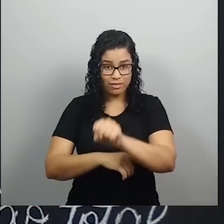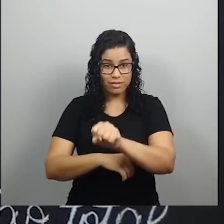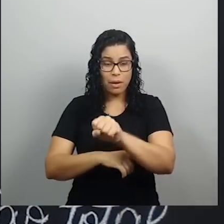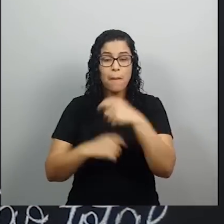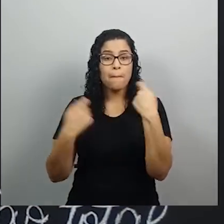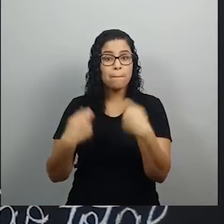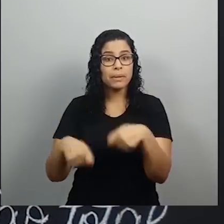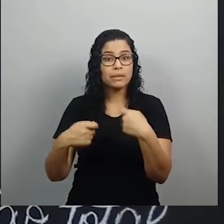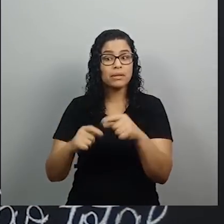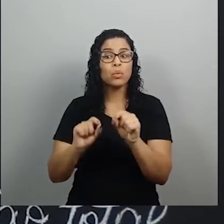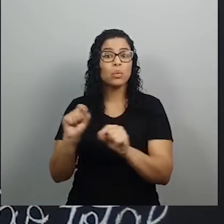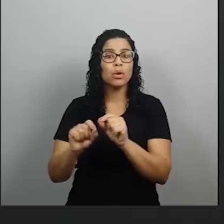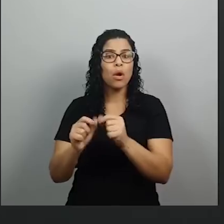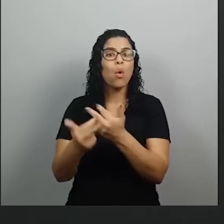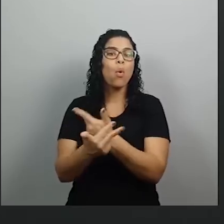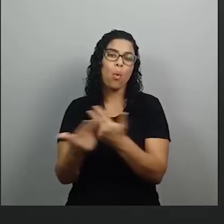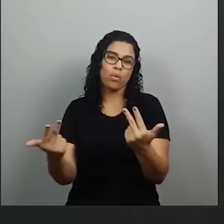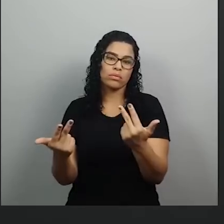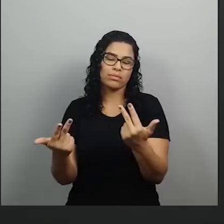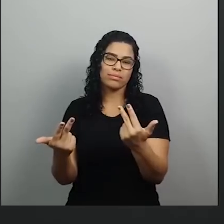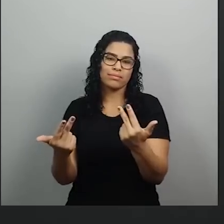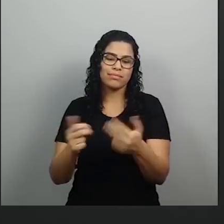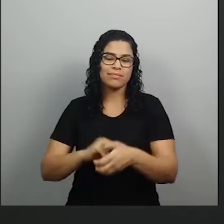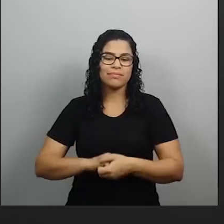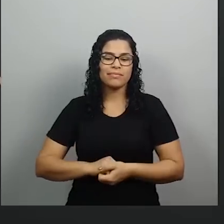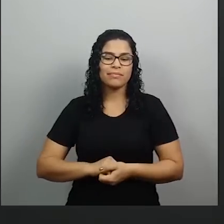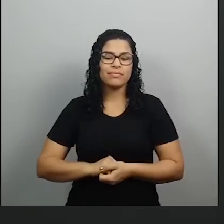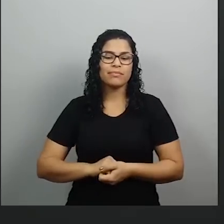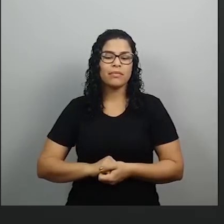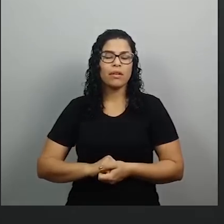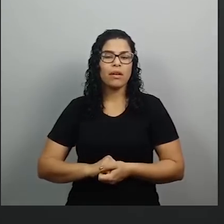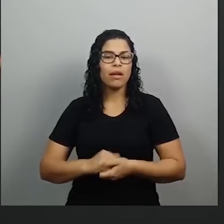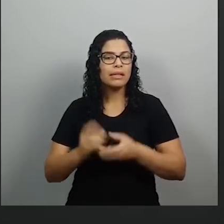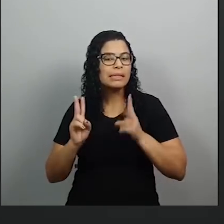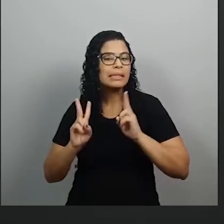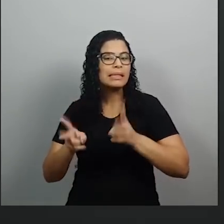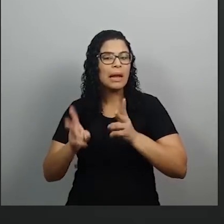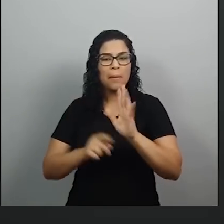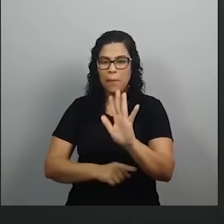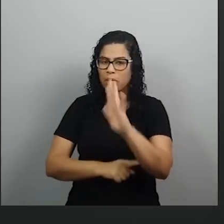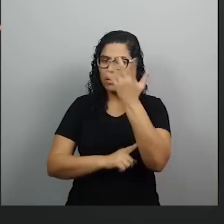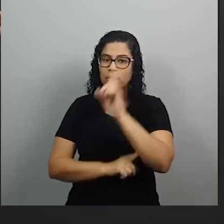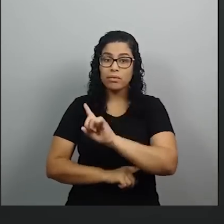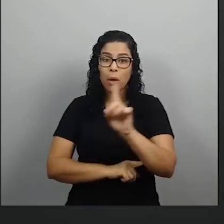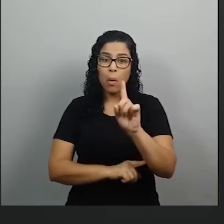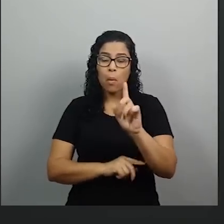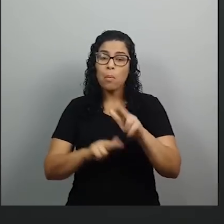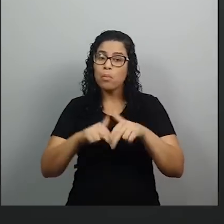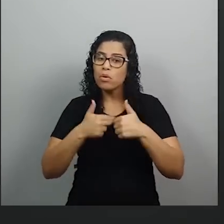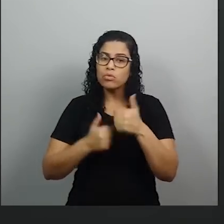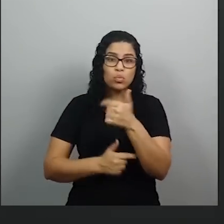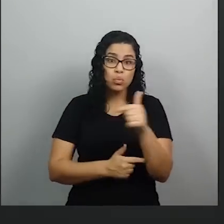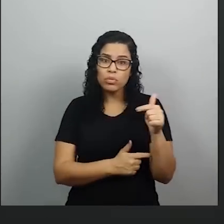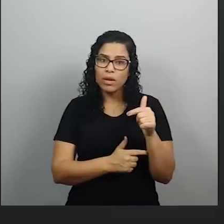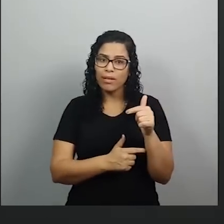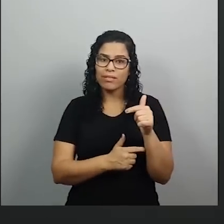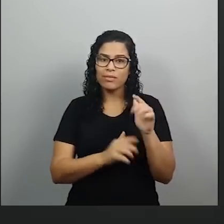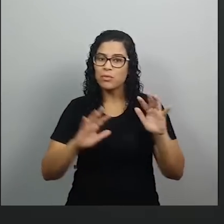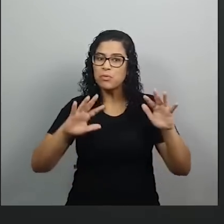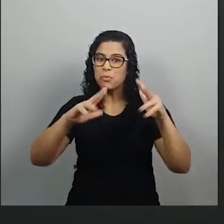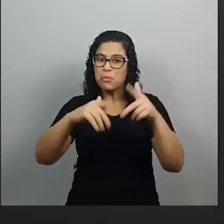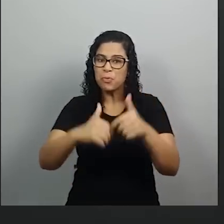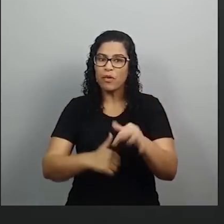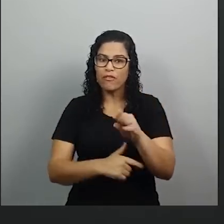uma série de condições. São condições, vai estar sempre acontecendo? Não, por isso que não tem tantos fósseis assim. Mas tem que